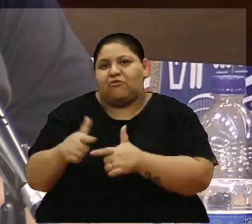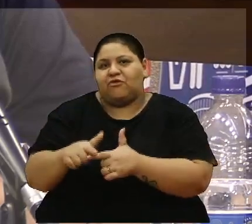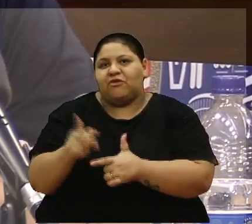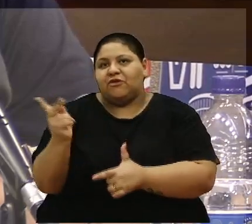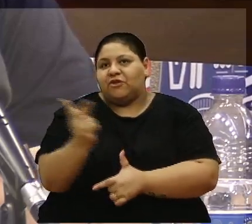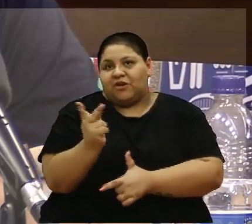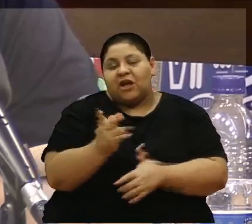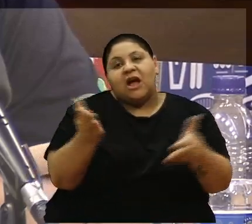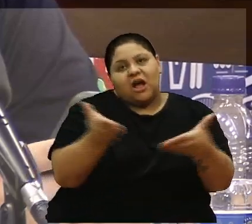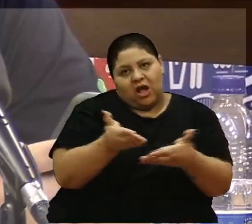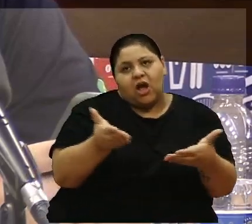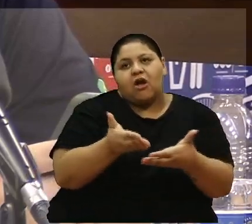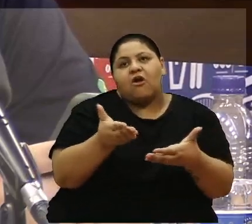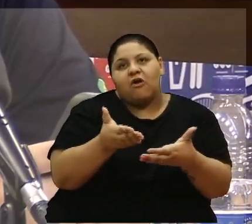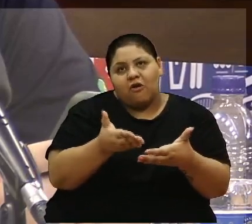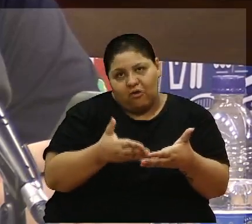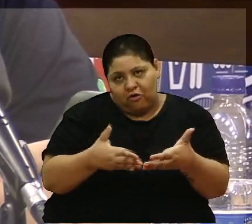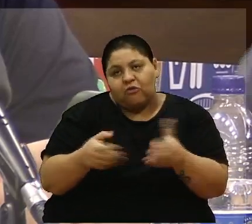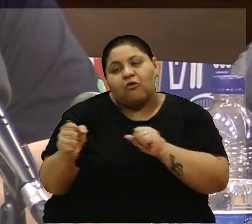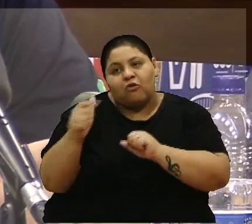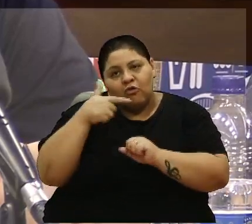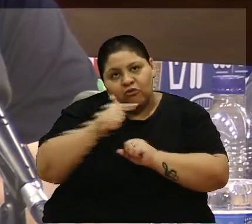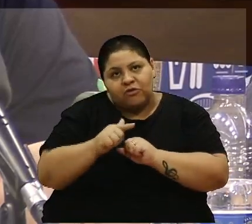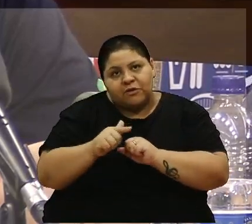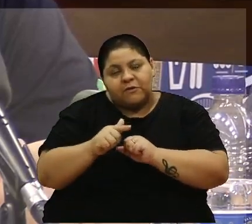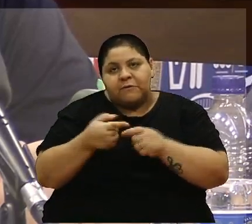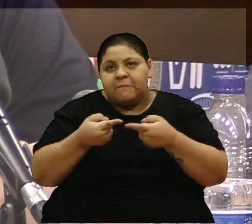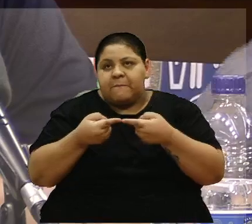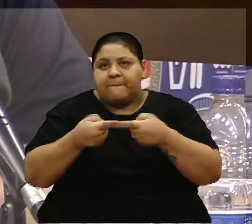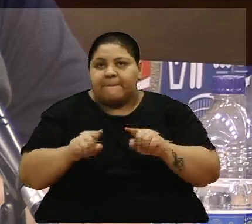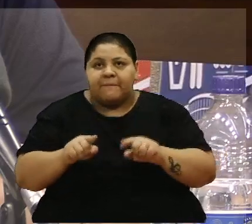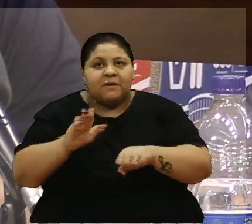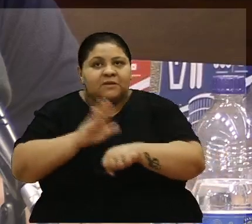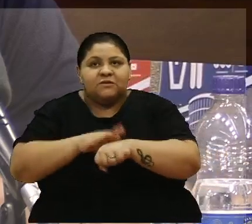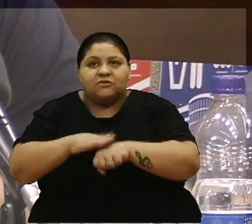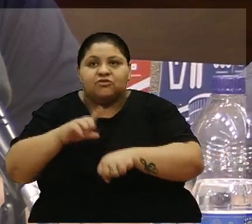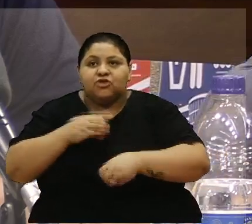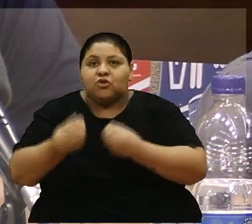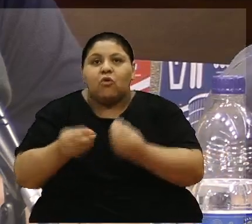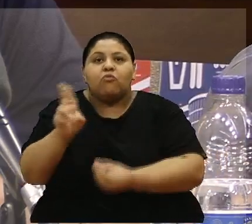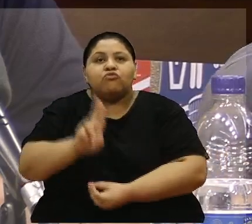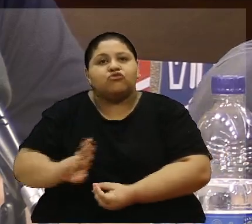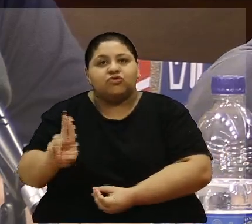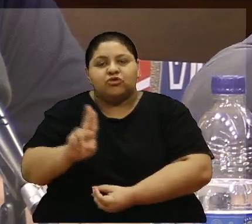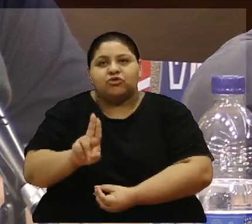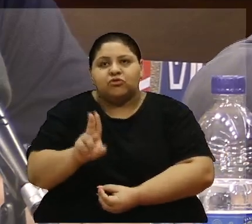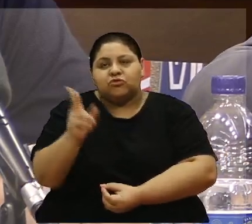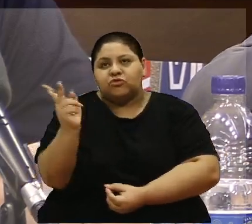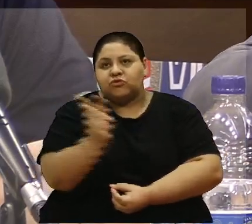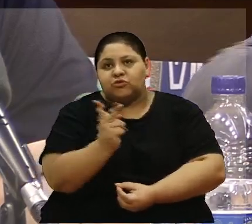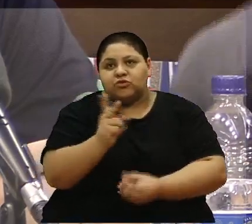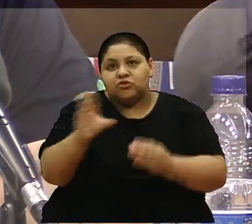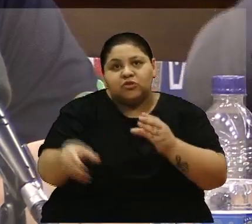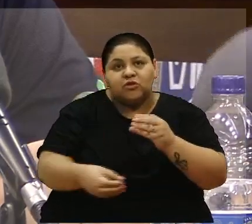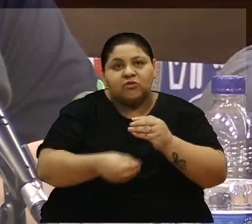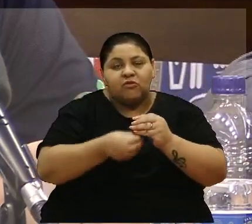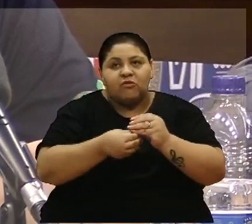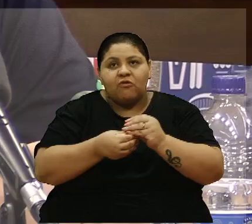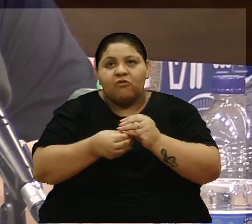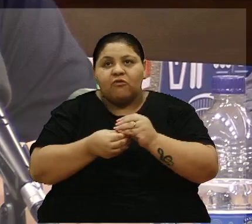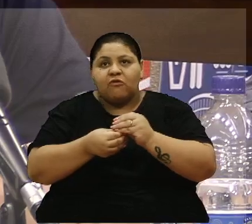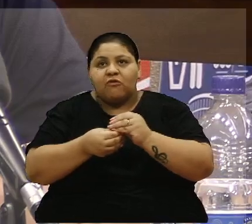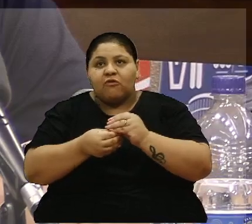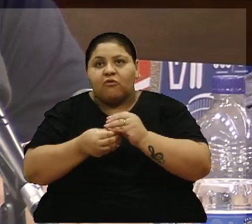duas. Agora chegou-se à conclusão que dá. Mas chegou um momento que não dava para usar, porque duas emendas destinadas por meio